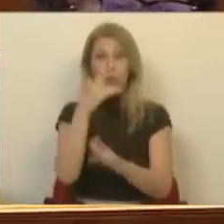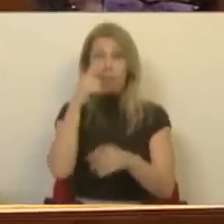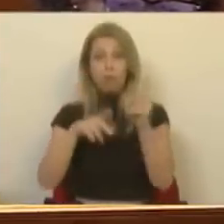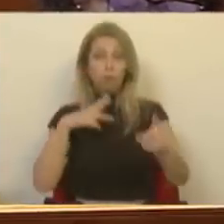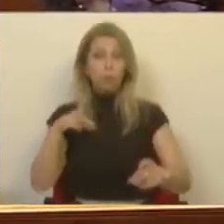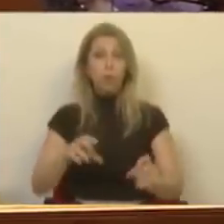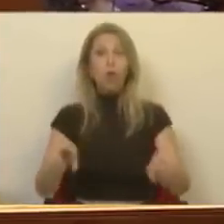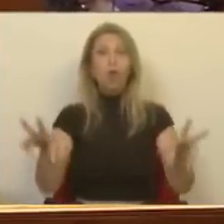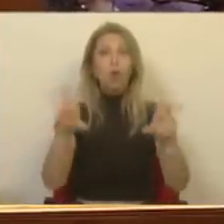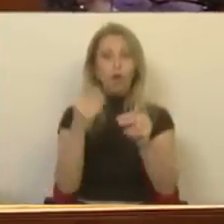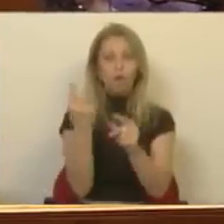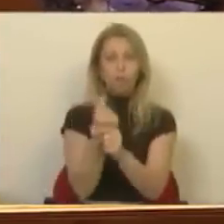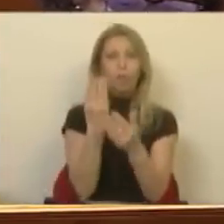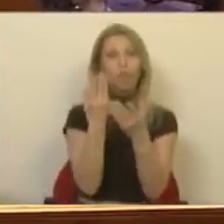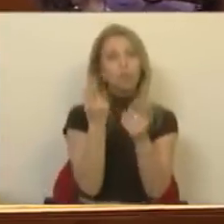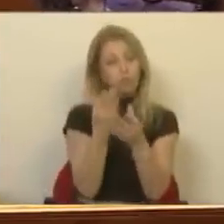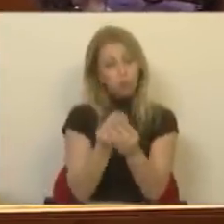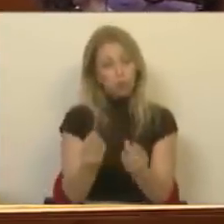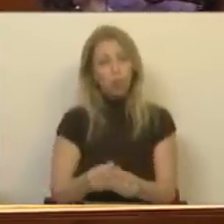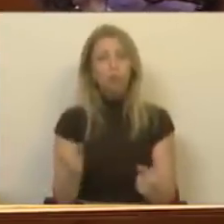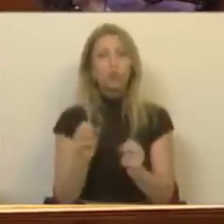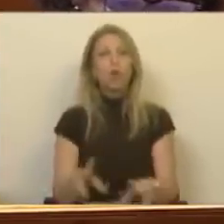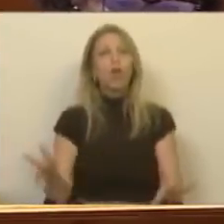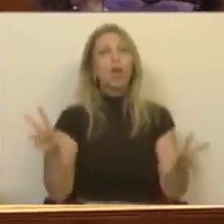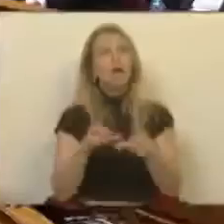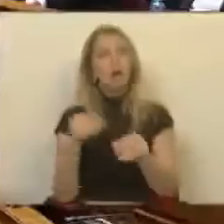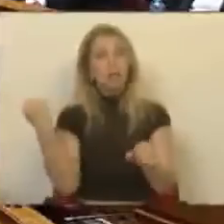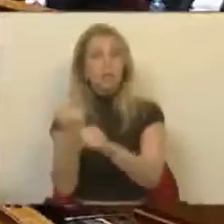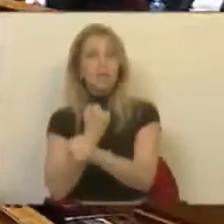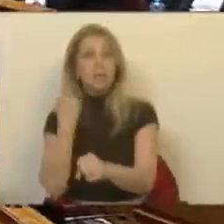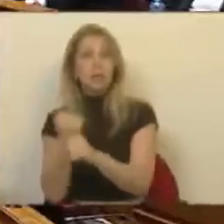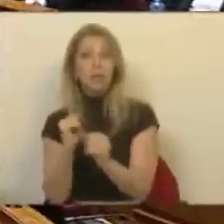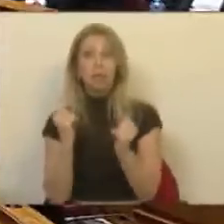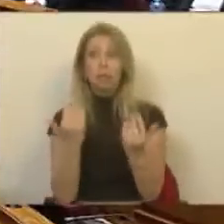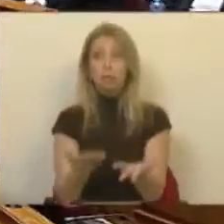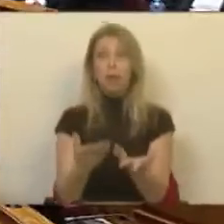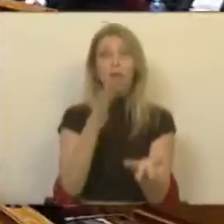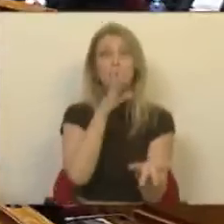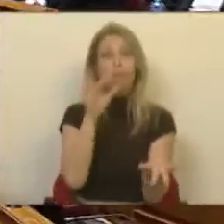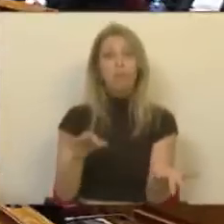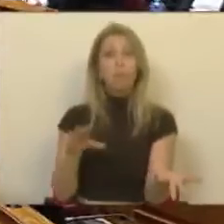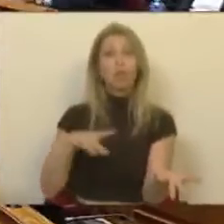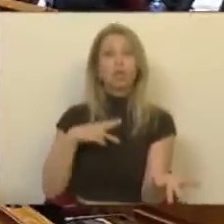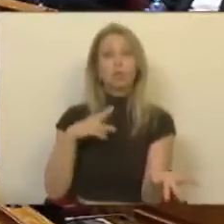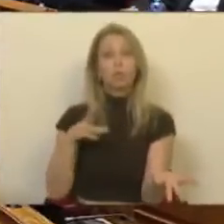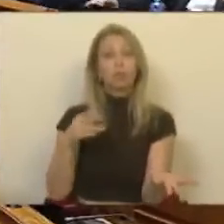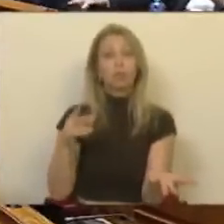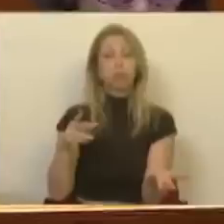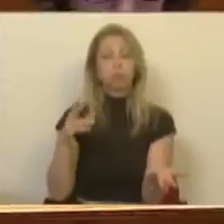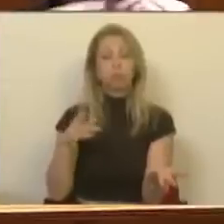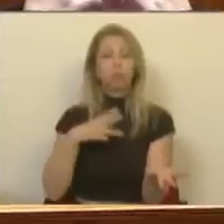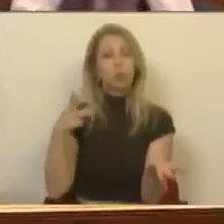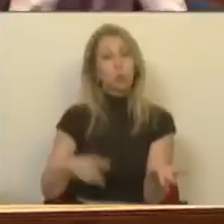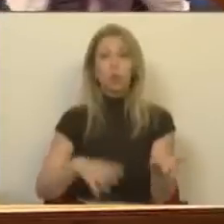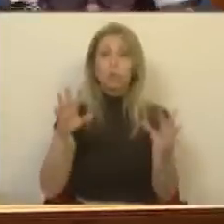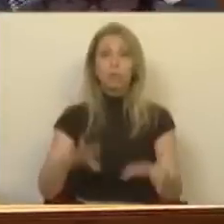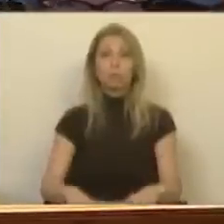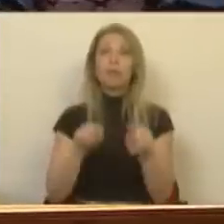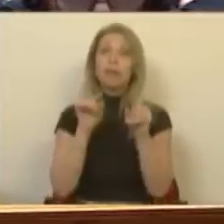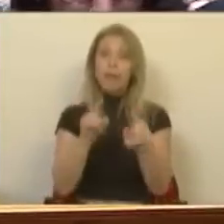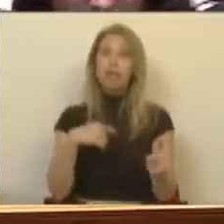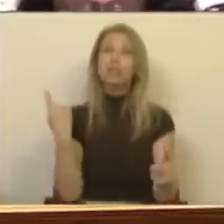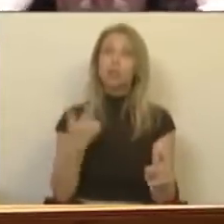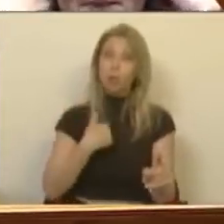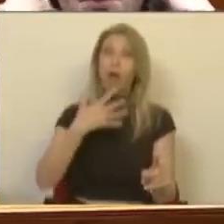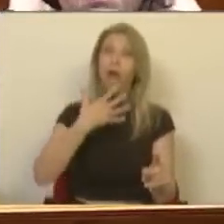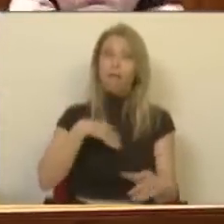serviços continuaram Pixel economia portuguesa essas redes de desenvolvimento terem perseguir e continuar a concretizar e é isso de facto que a direita